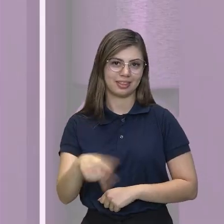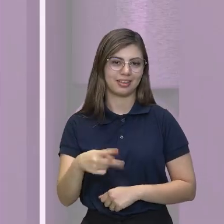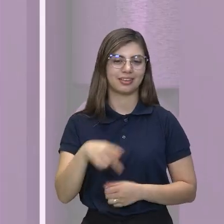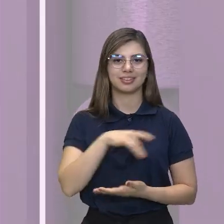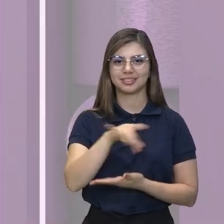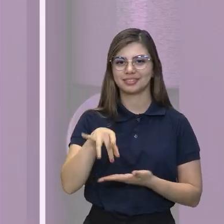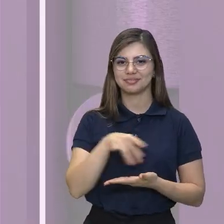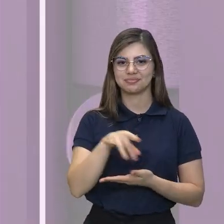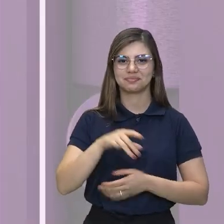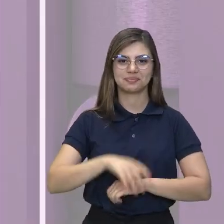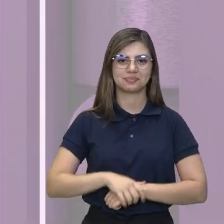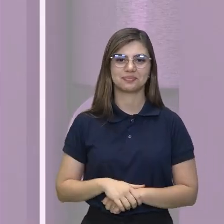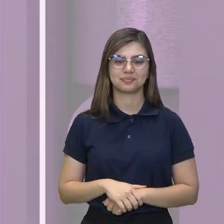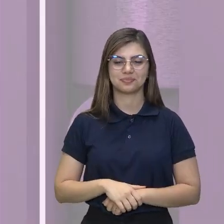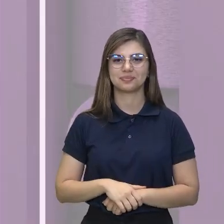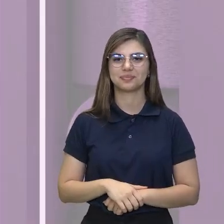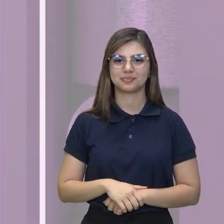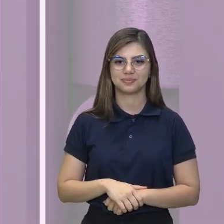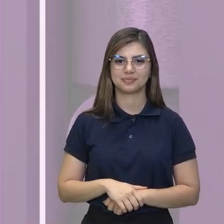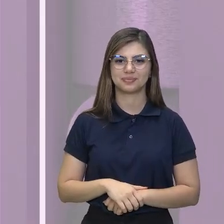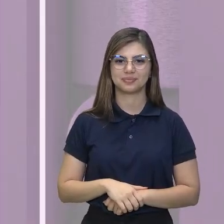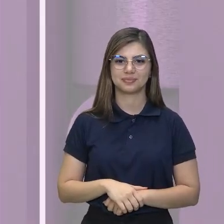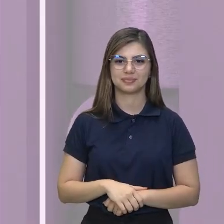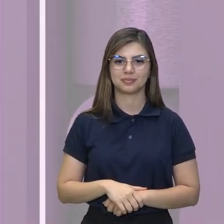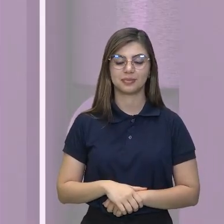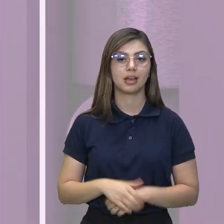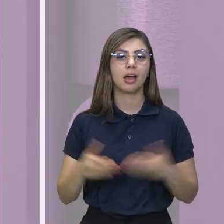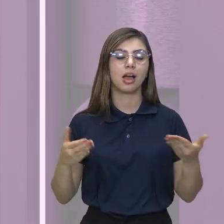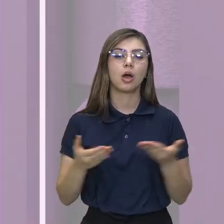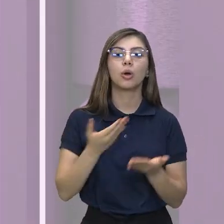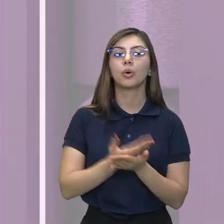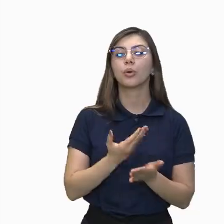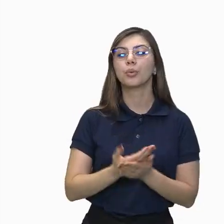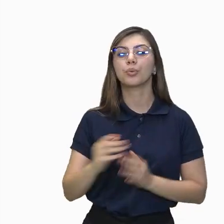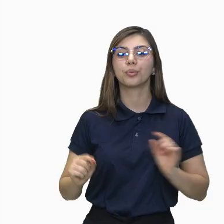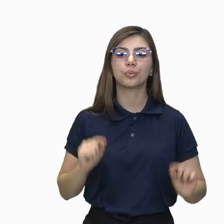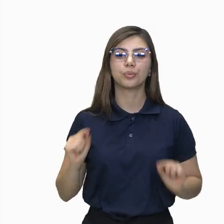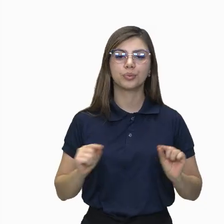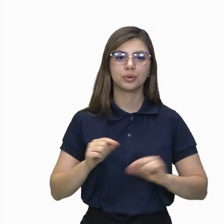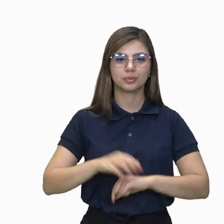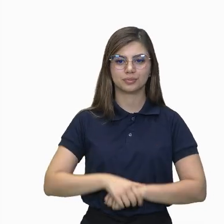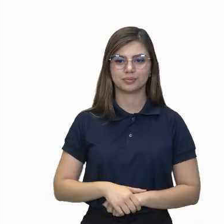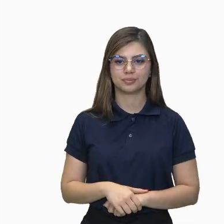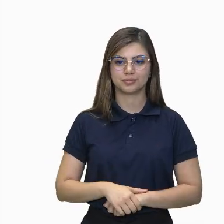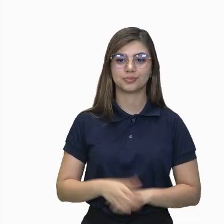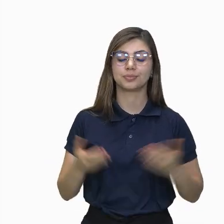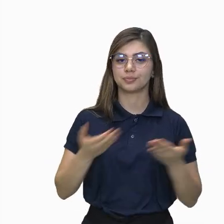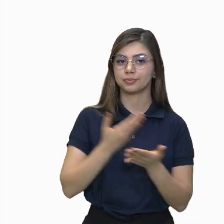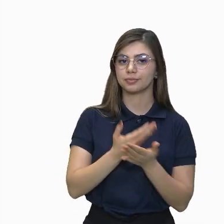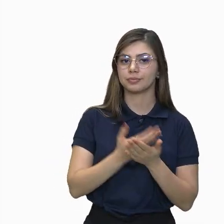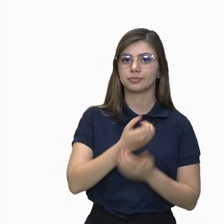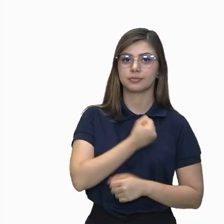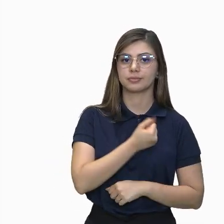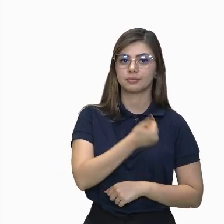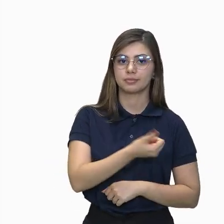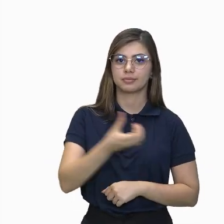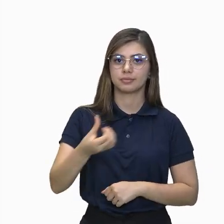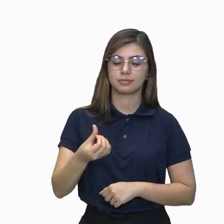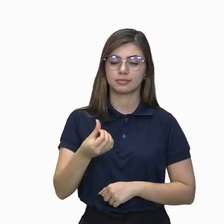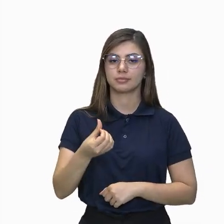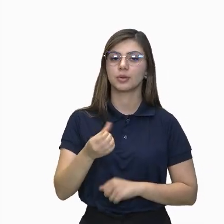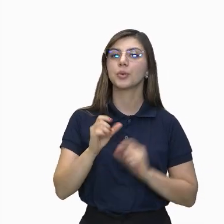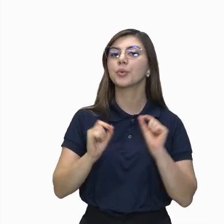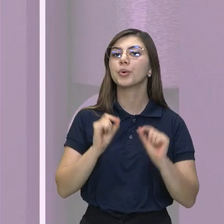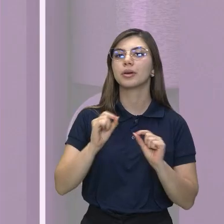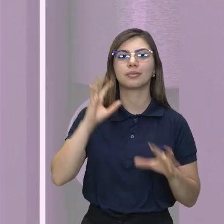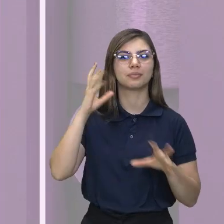Centro de Mídias de Educação do Amazonas. E vamos ver o que temos para a nossa aula. Aula de número 16,